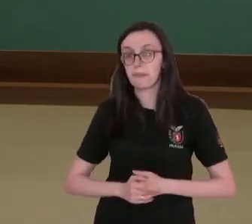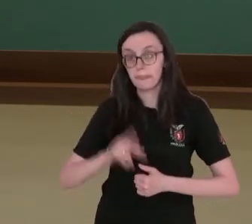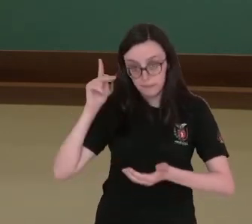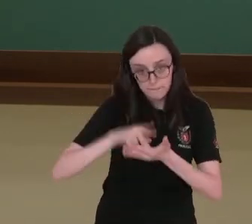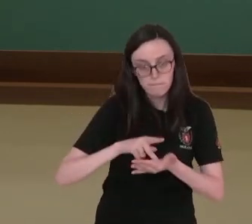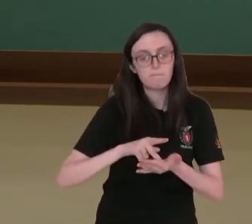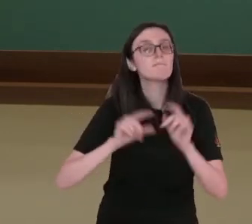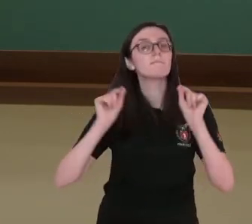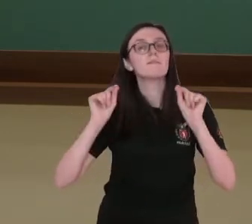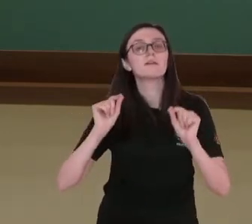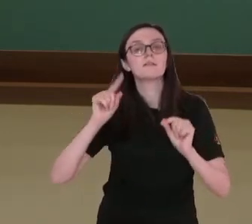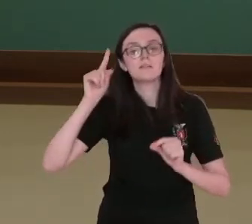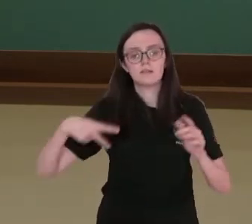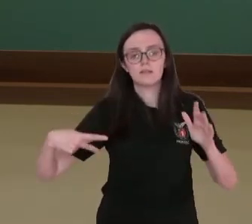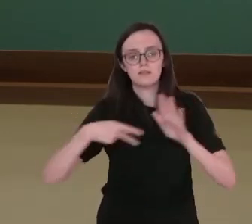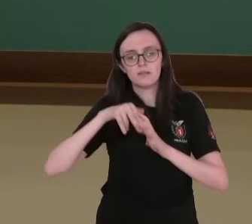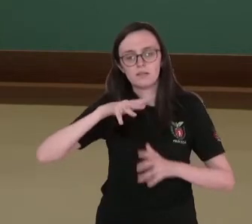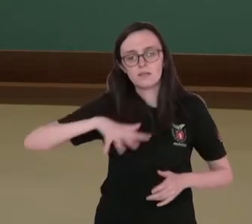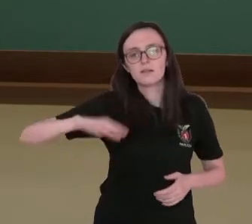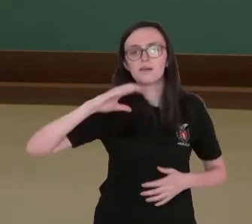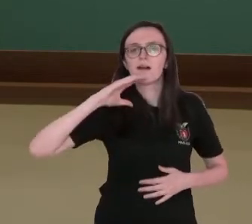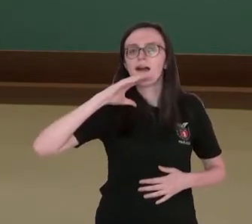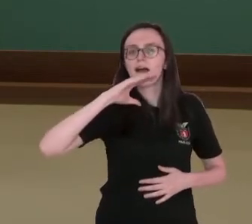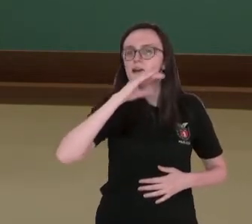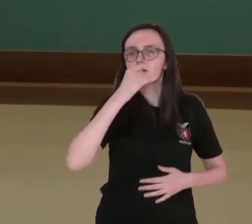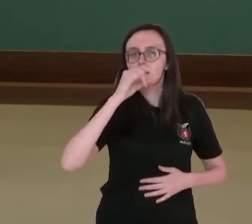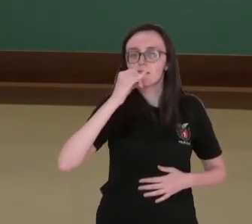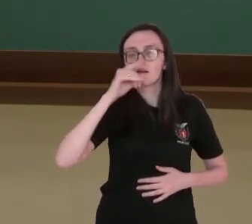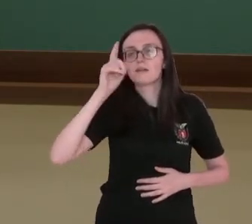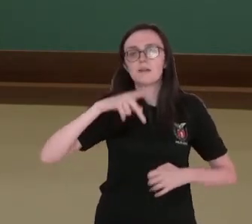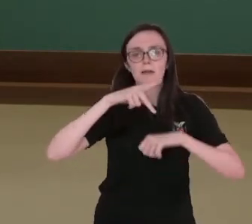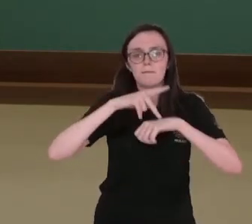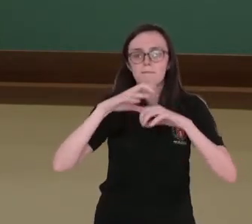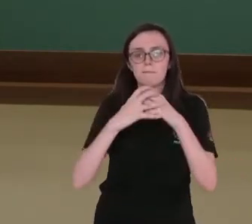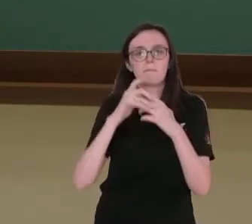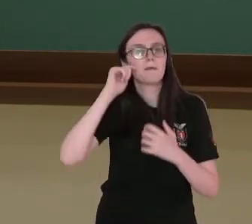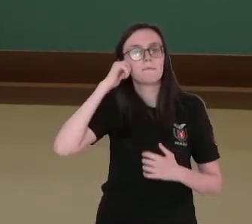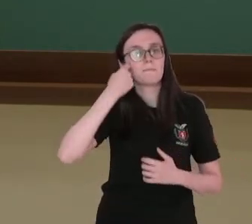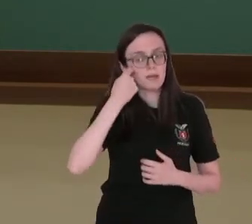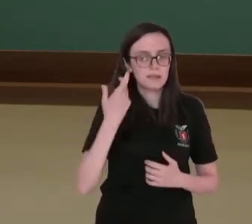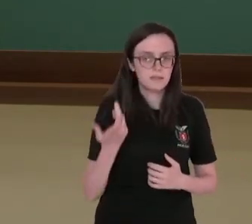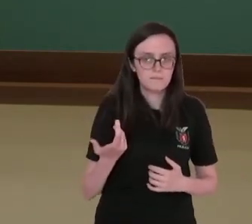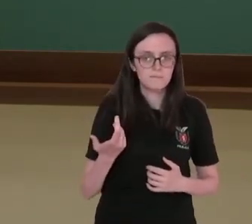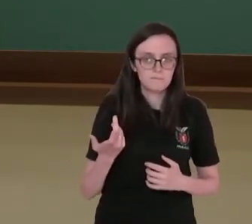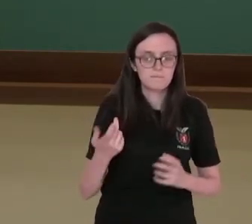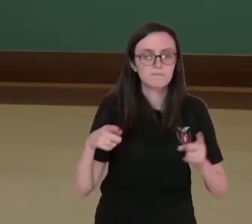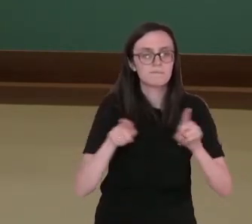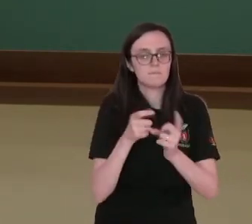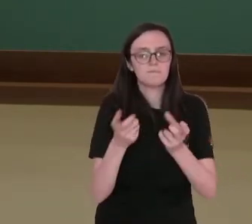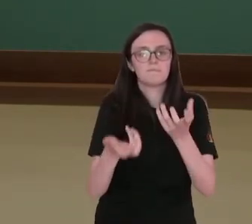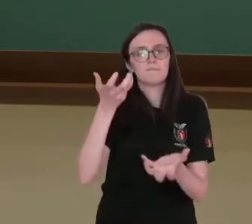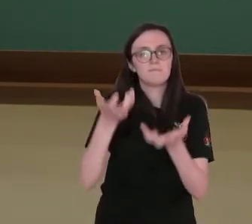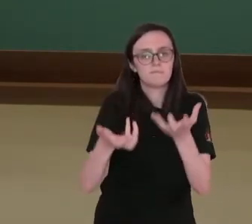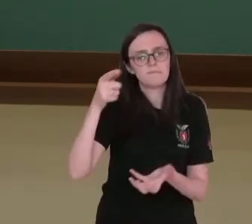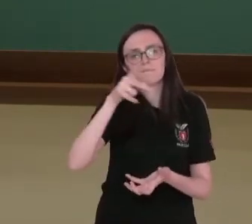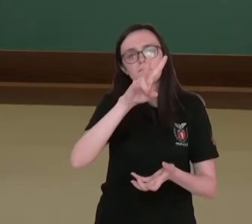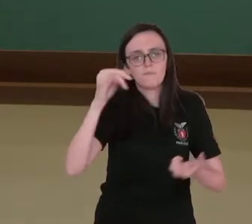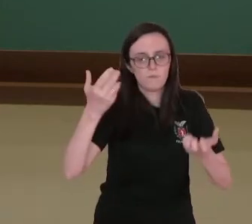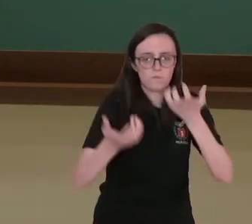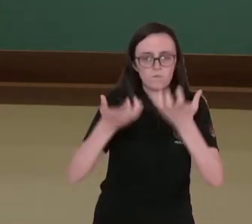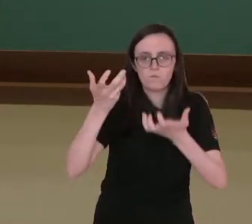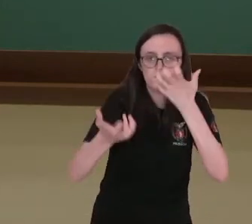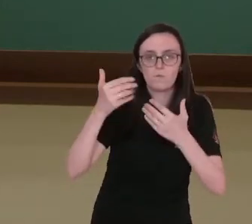verdade que na termoelétrica você queima carvão ou algum tipo de combustível. Então, né, é uma queima, então você vai poluir um